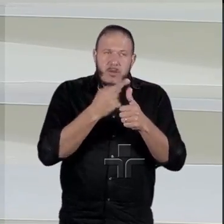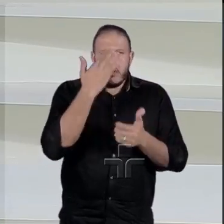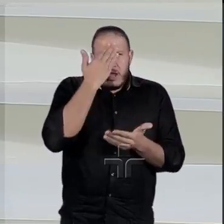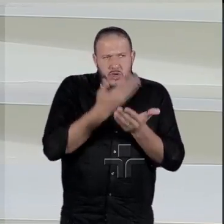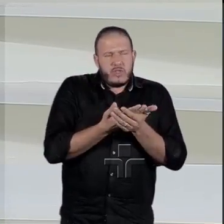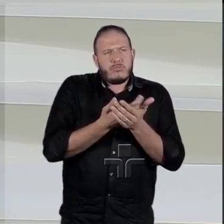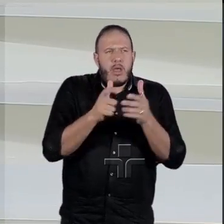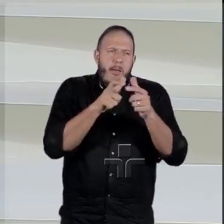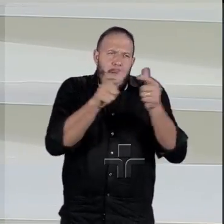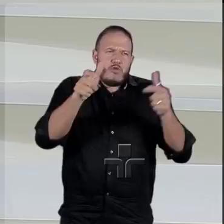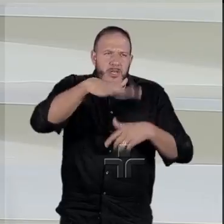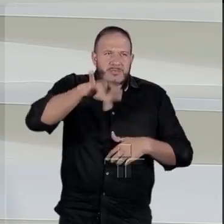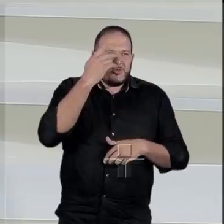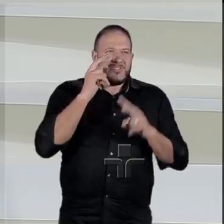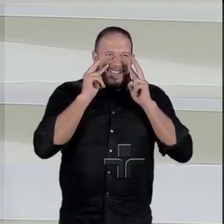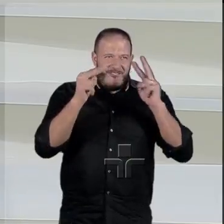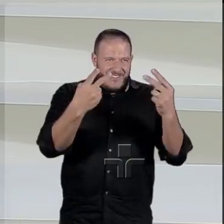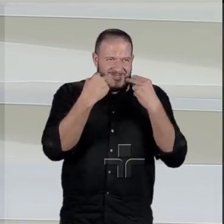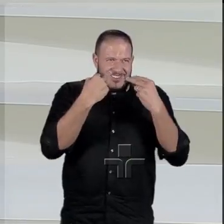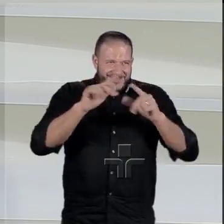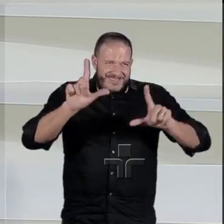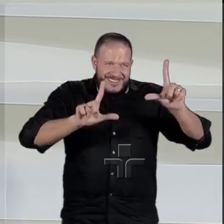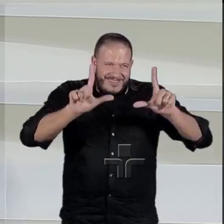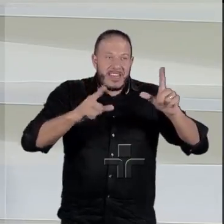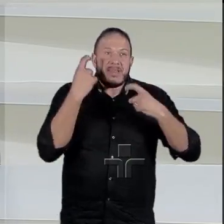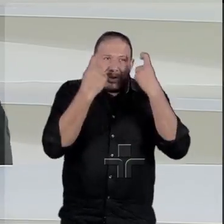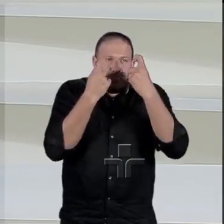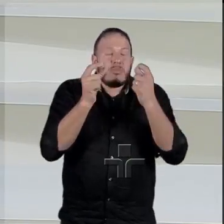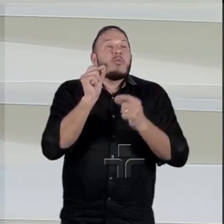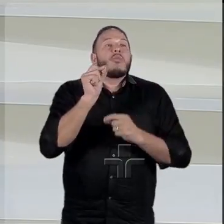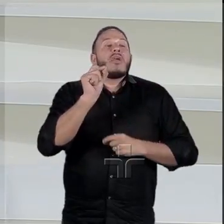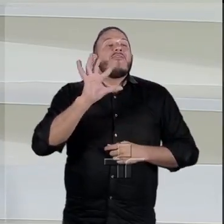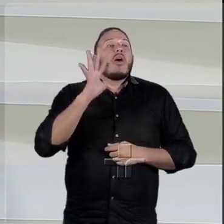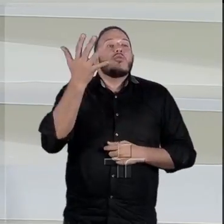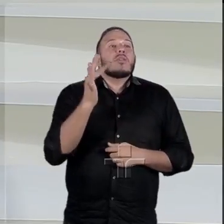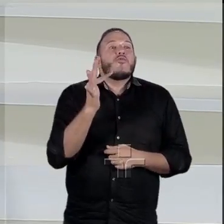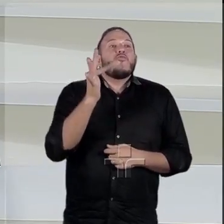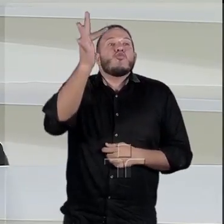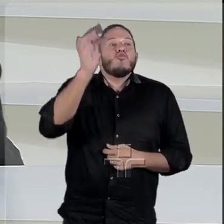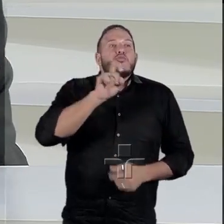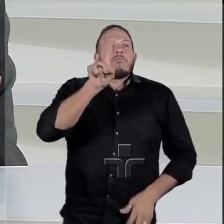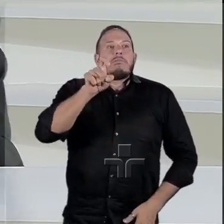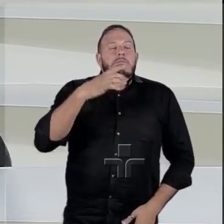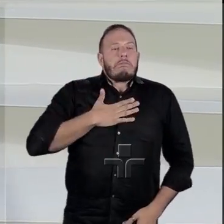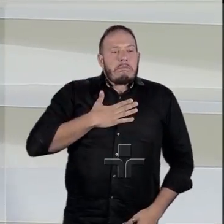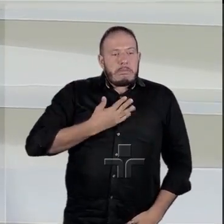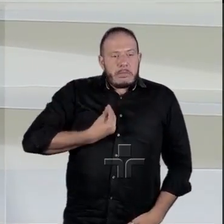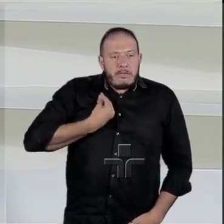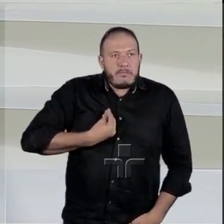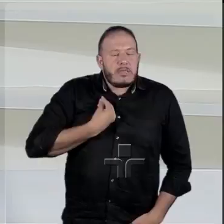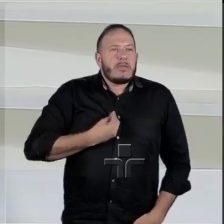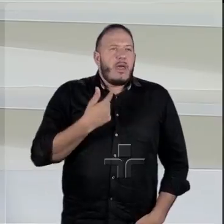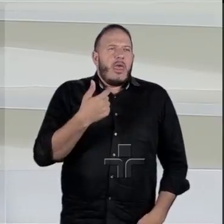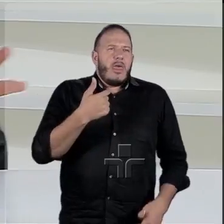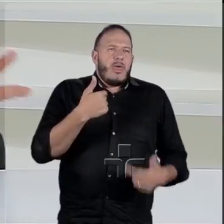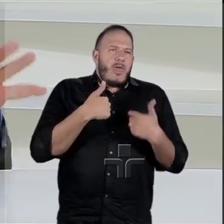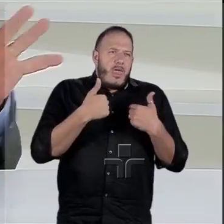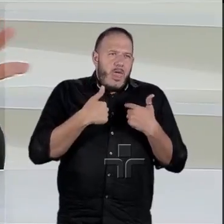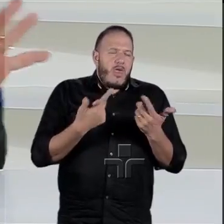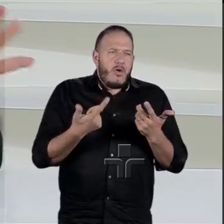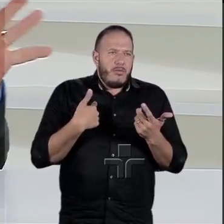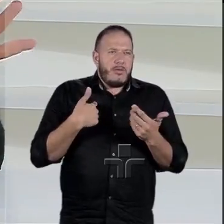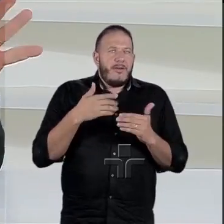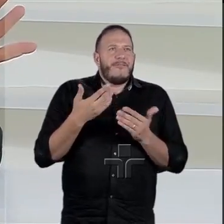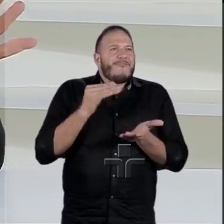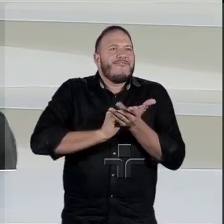dos telespectadores está muito preocupada com o que vai acontecer comigo, não é? Faltam 7 anos